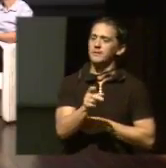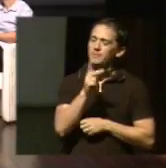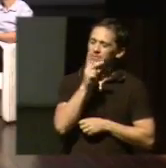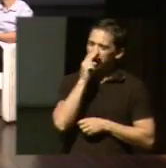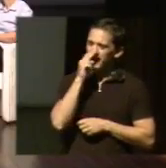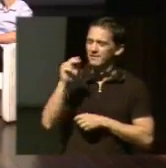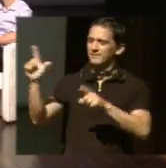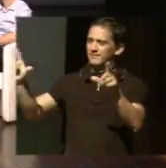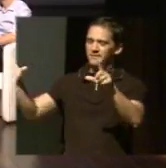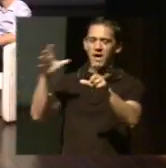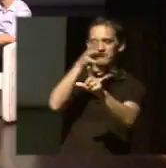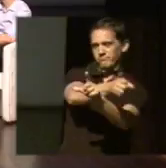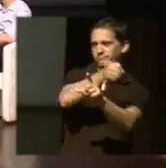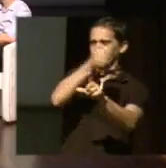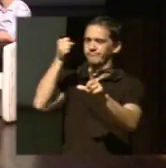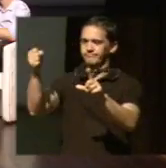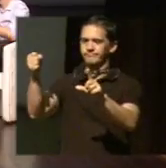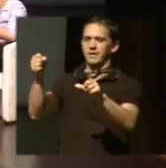mostrar para a gente, né?